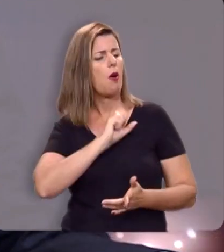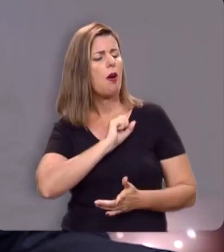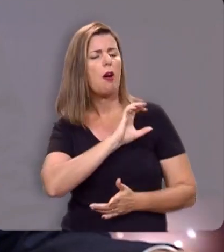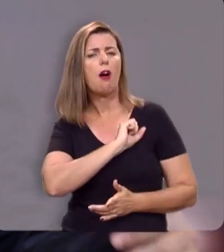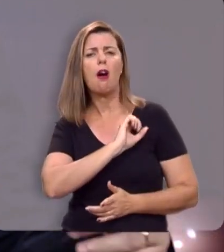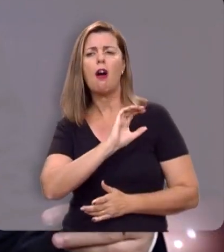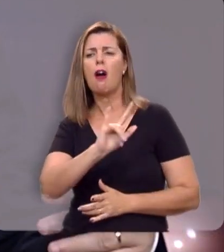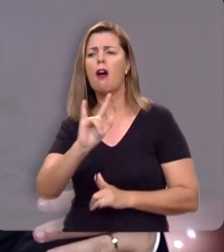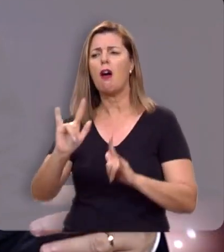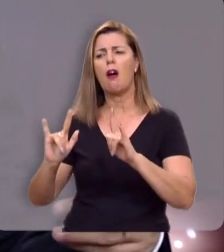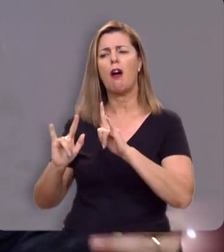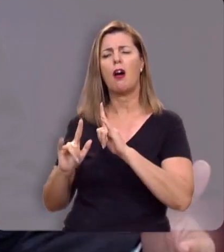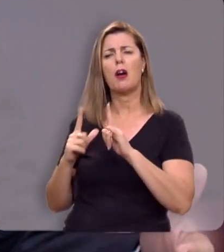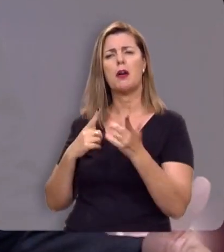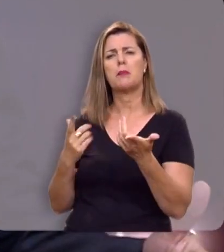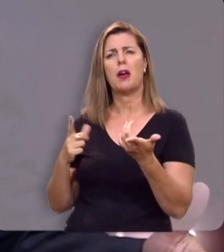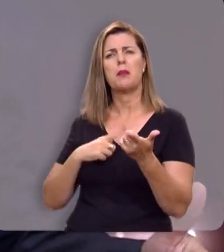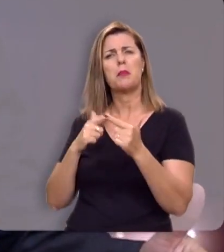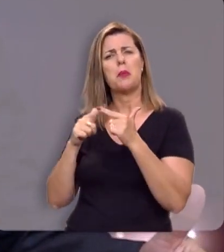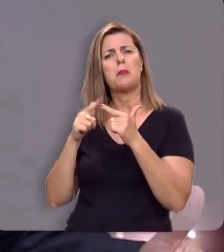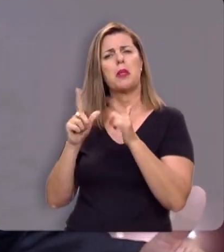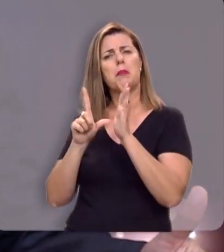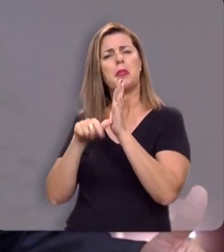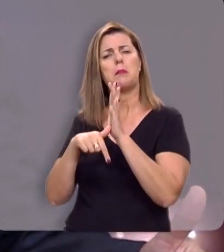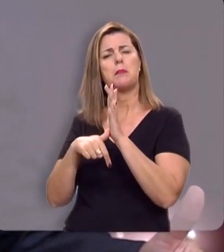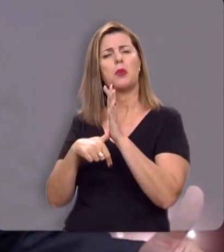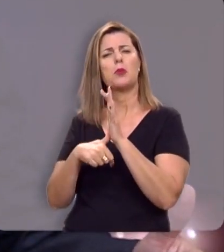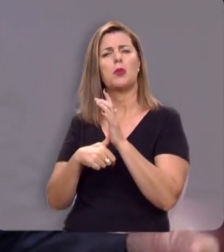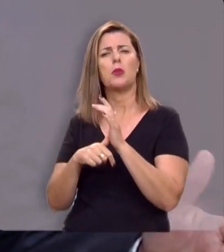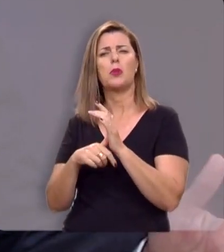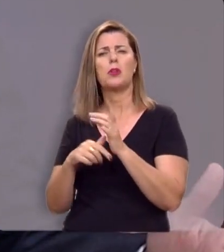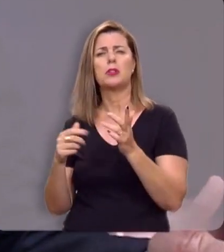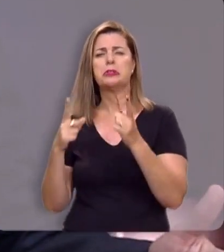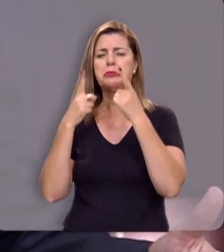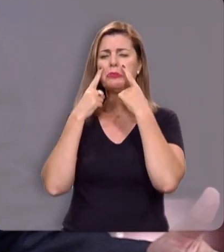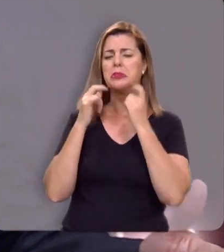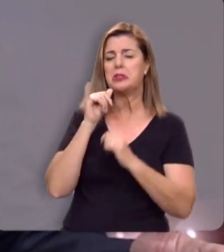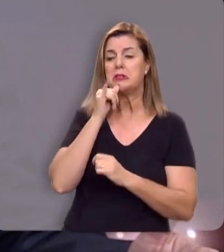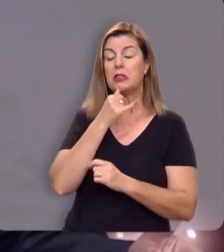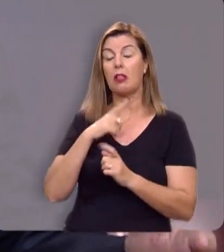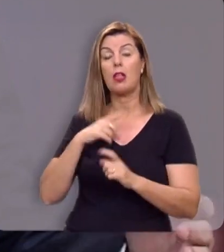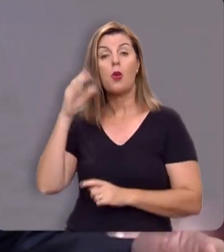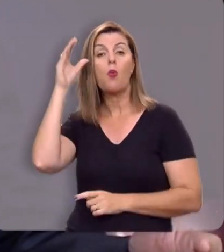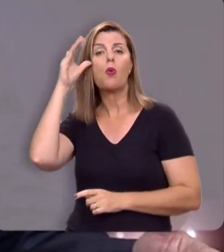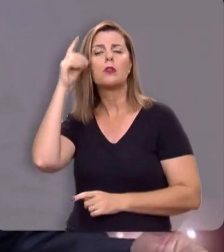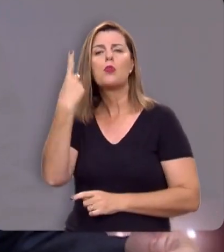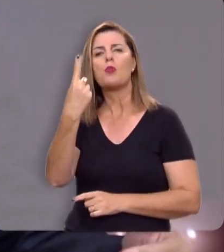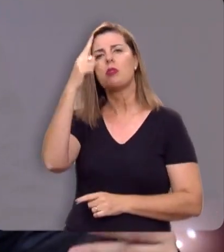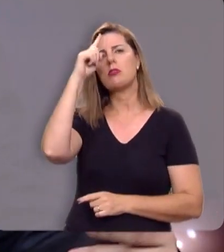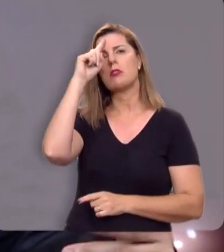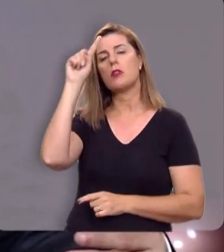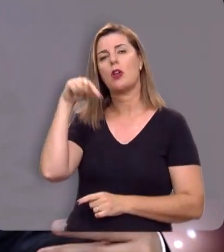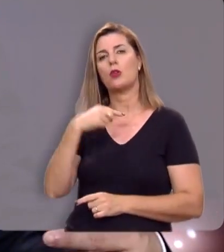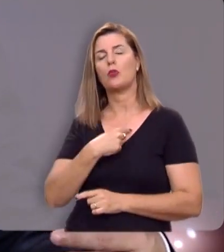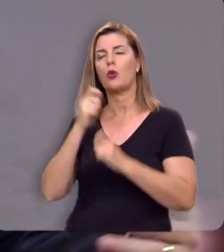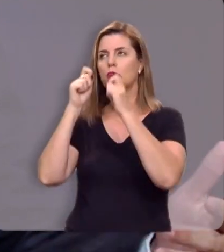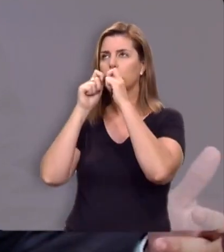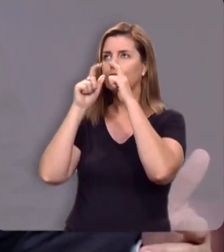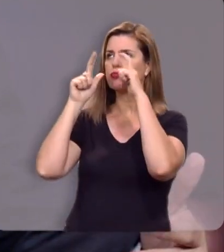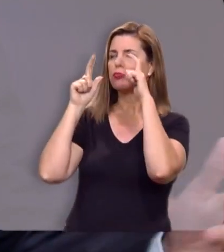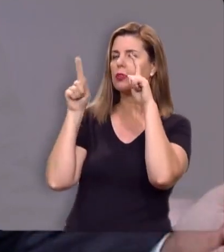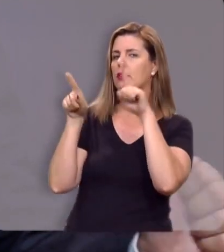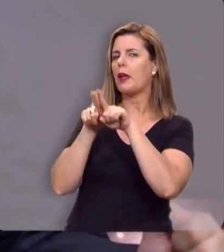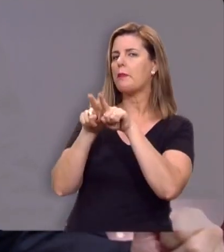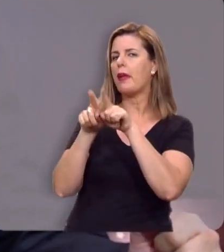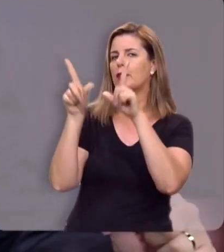tanto ama, termos que lidar com o luto e temos também a consciência de que um dia os nossos olhos